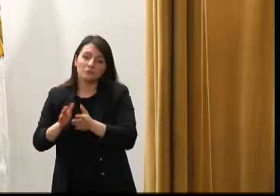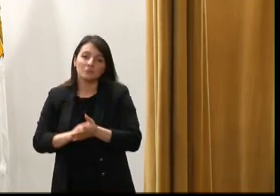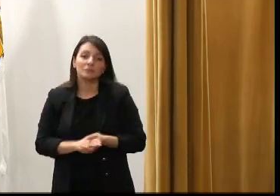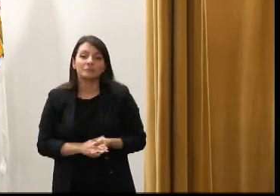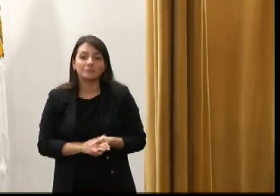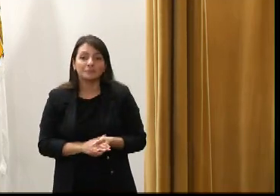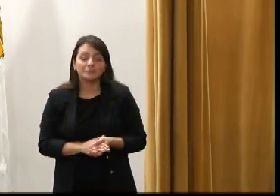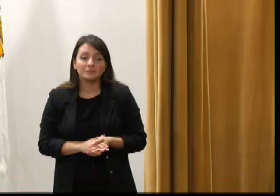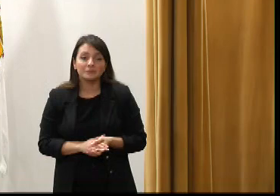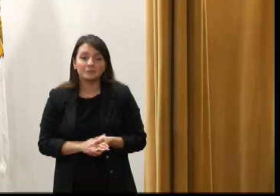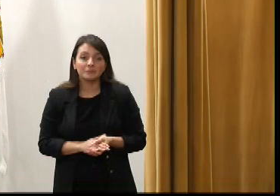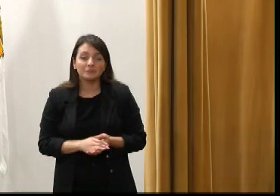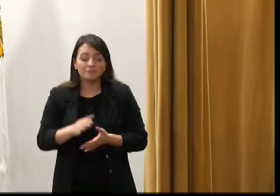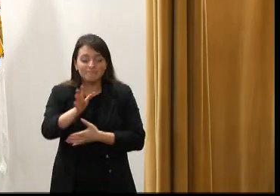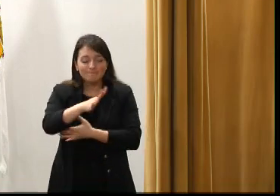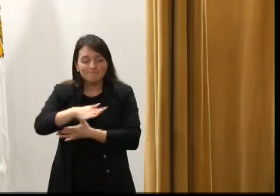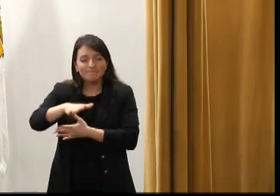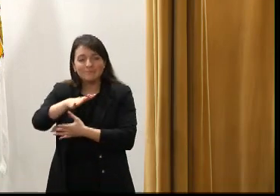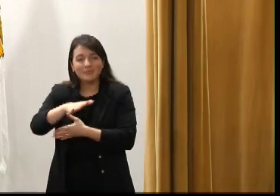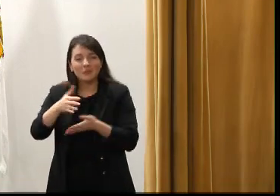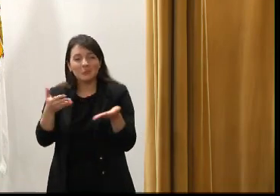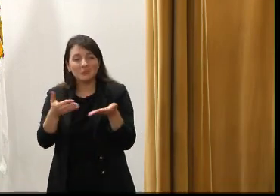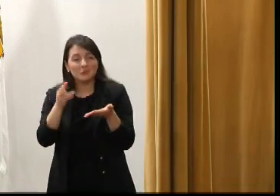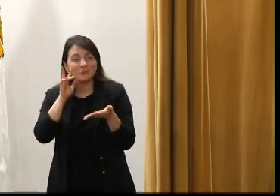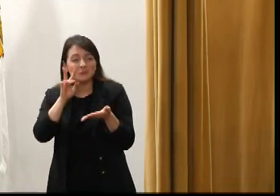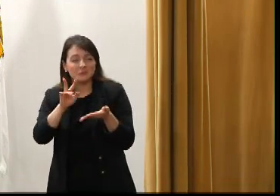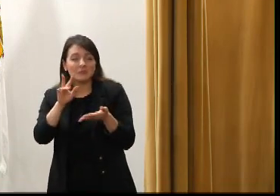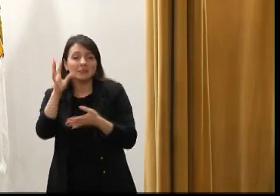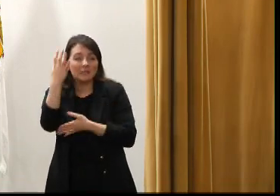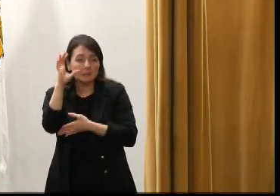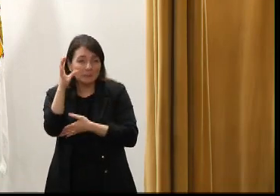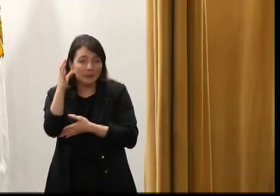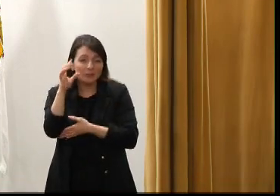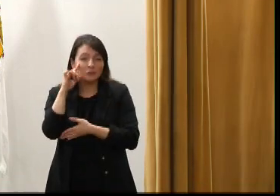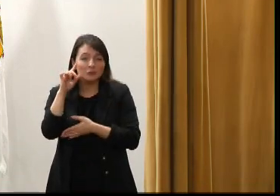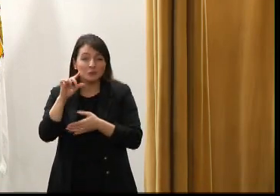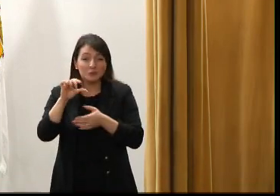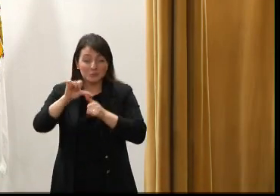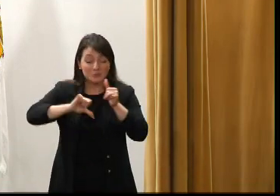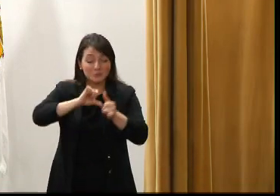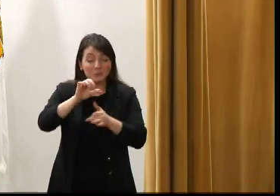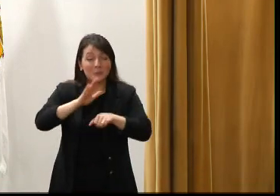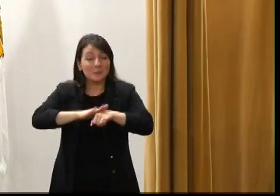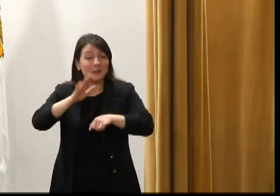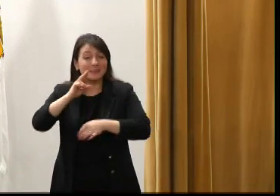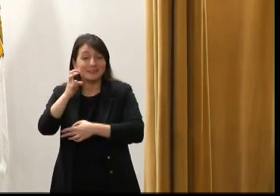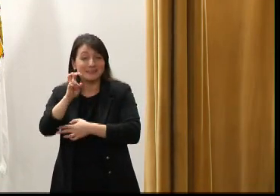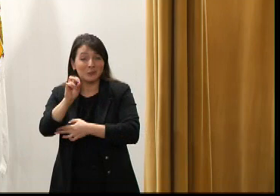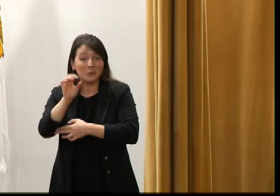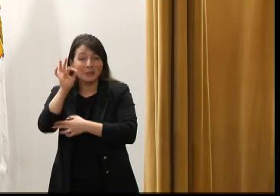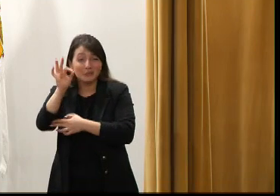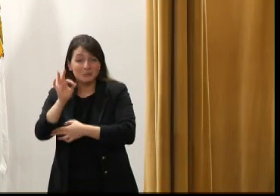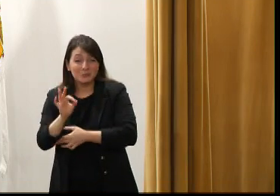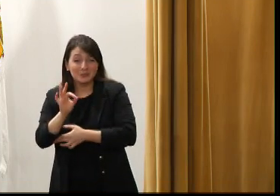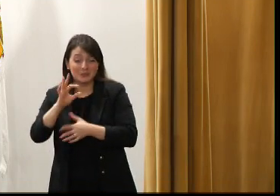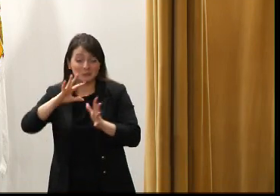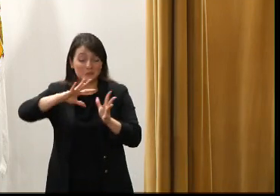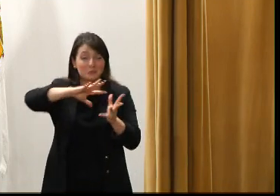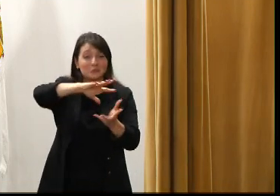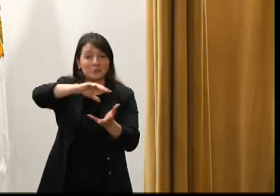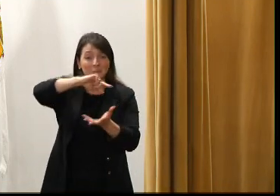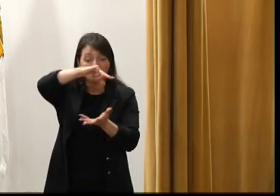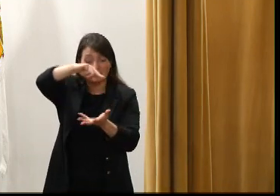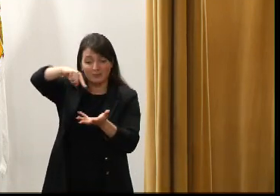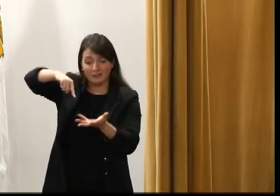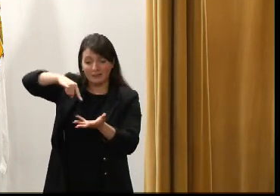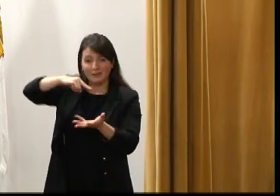O cenário climático é um cenário em que nós já alteramos mais de 50% do planeta, da crosta terrestre.